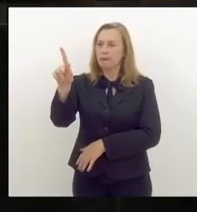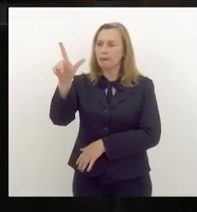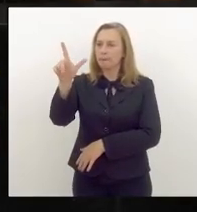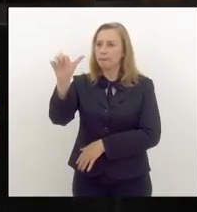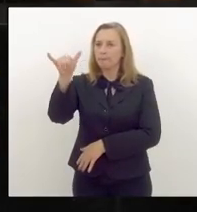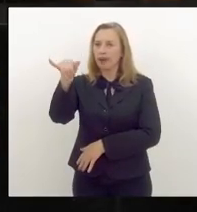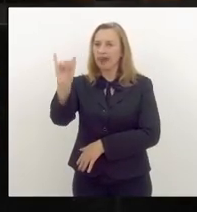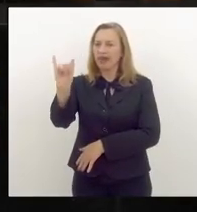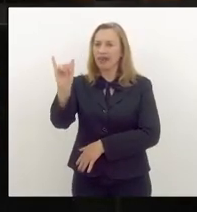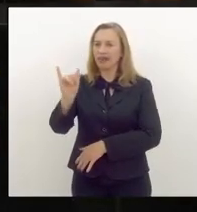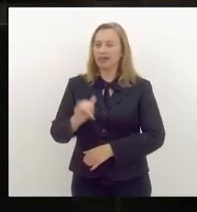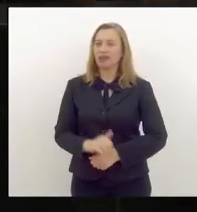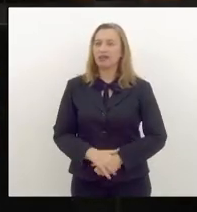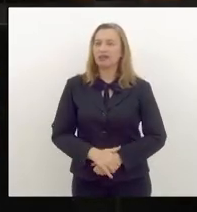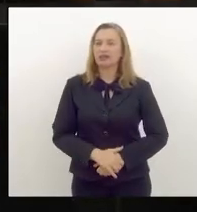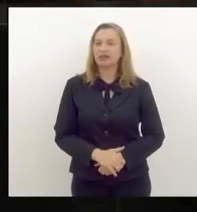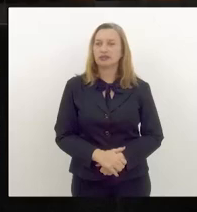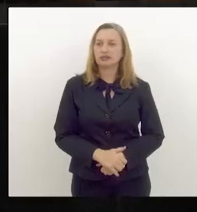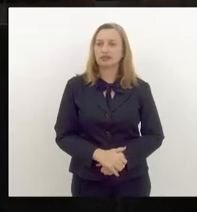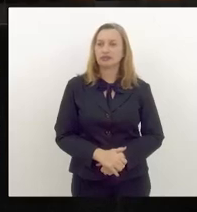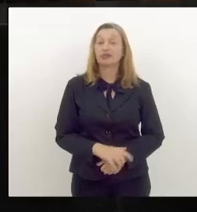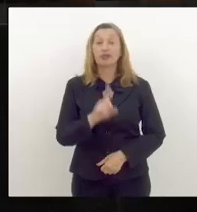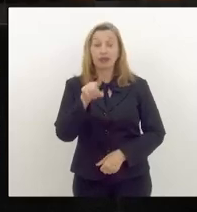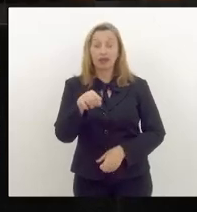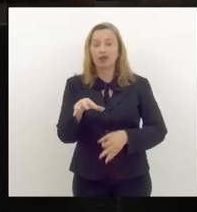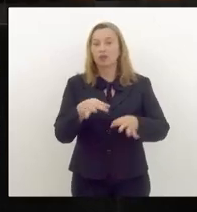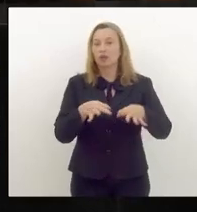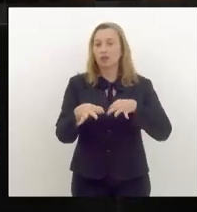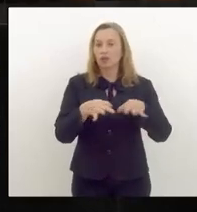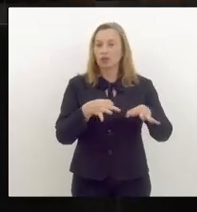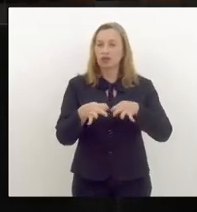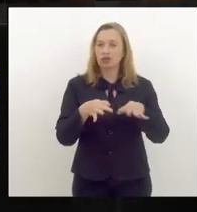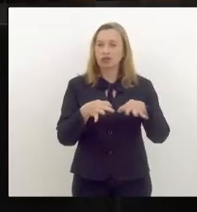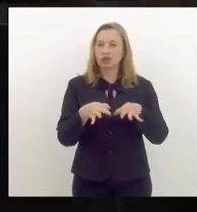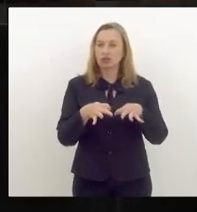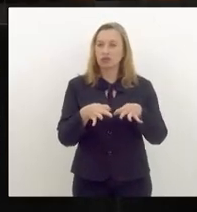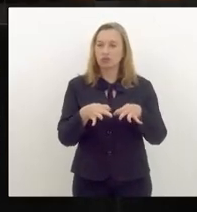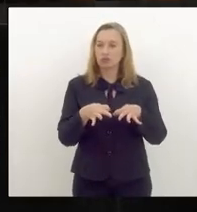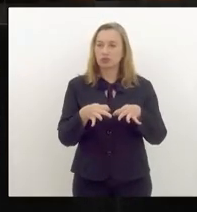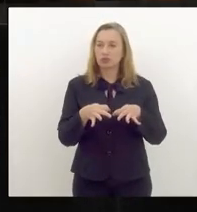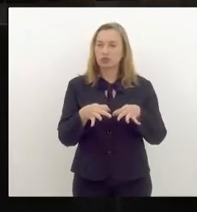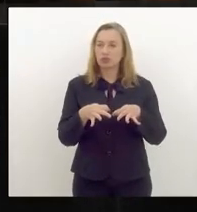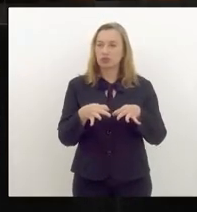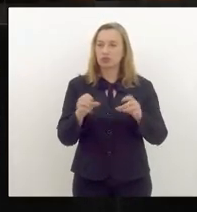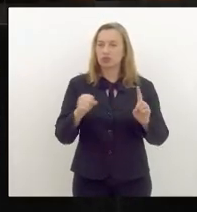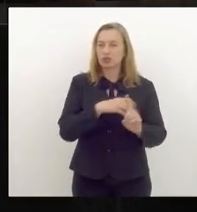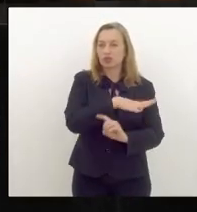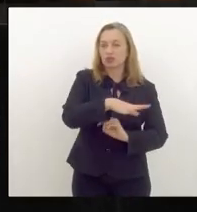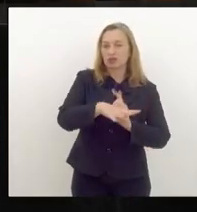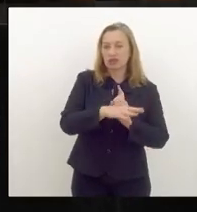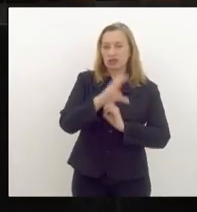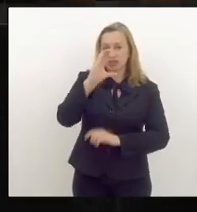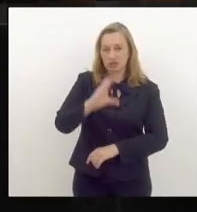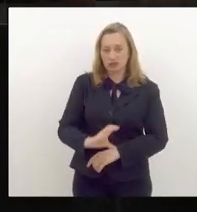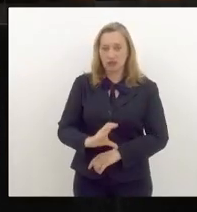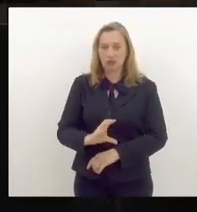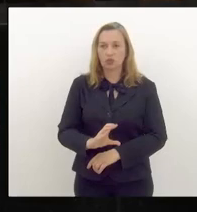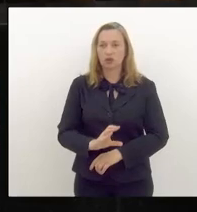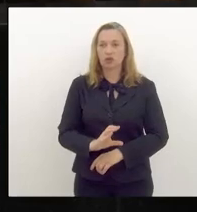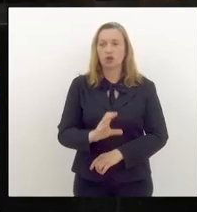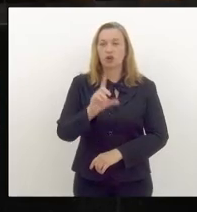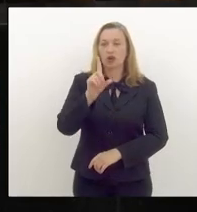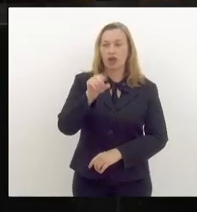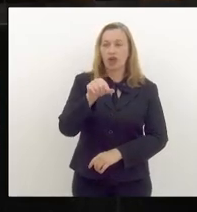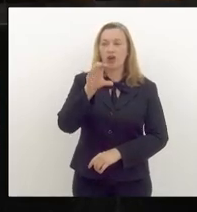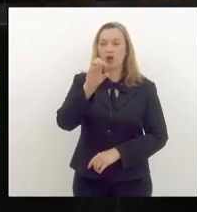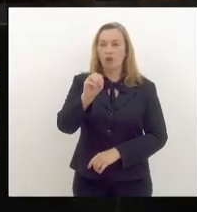Instituto fair-play que é uma organização da sociedade civil é uma